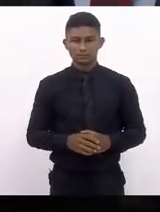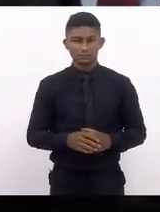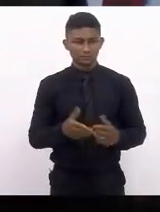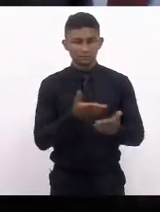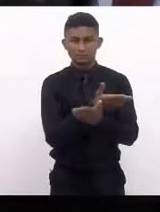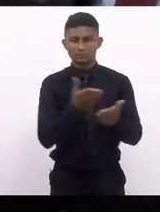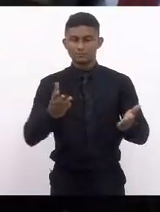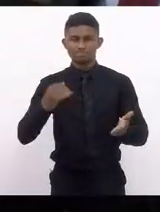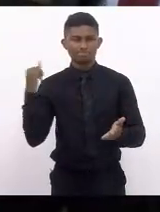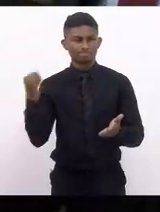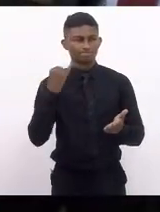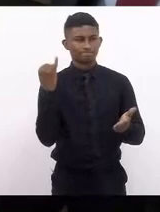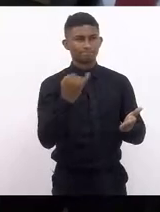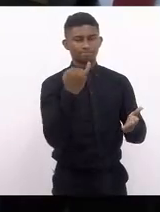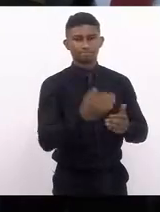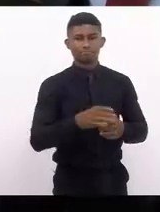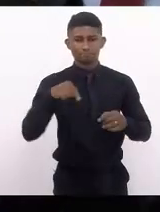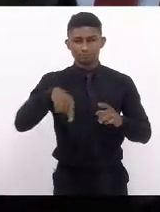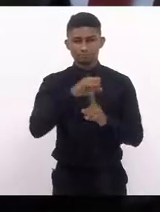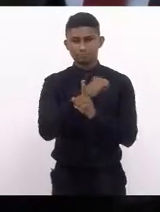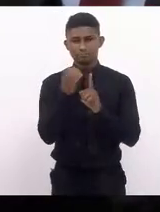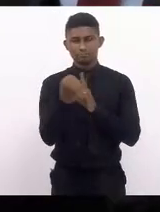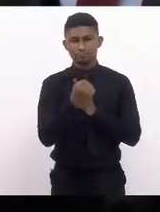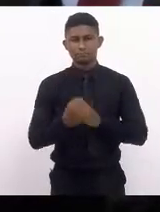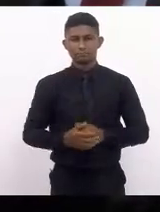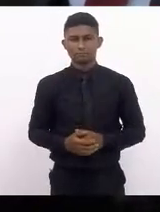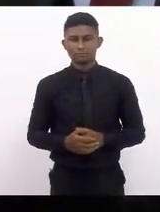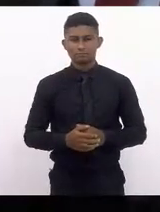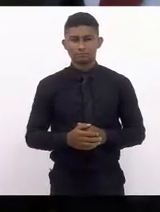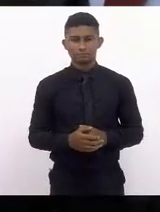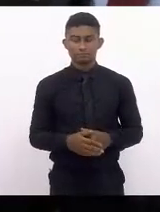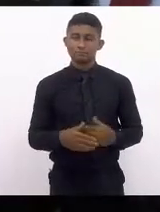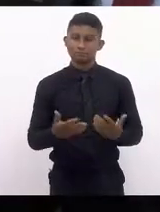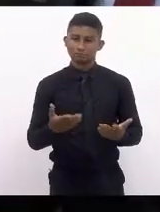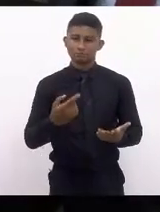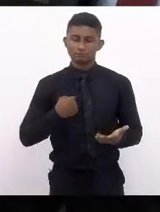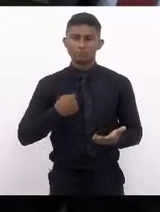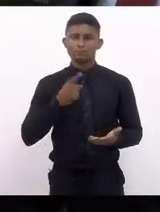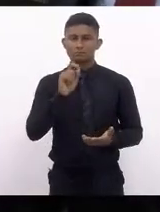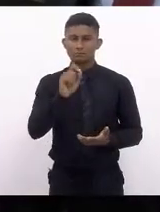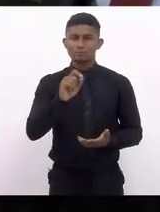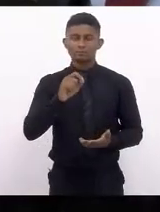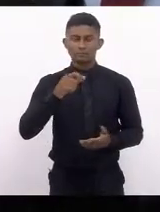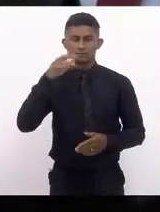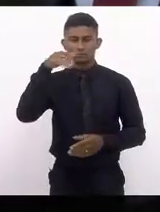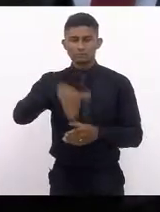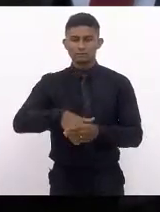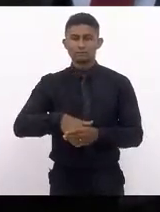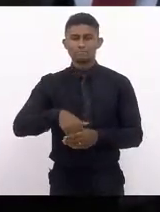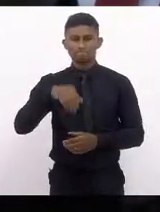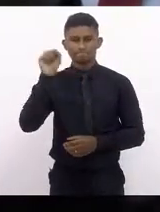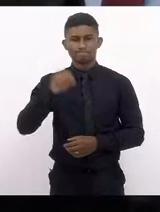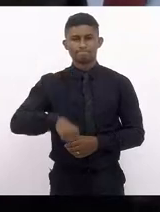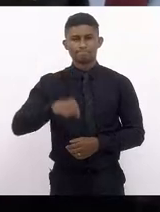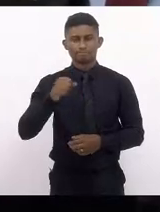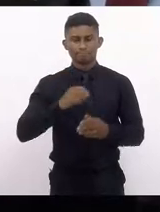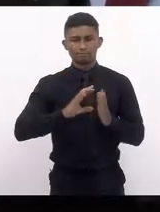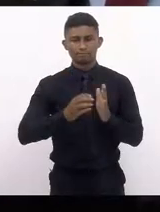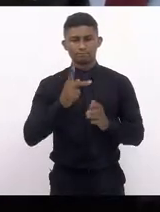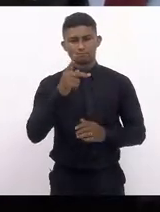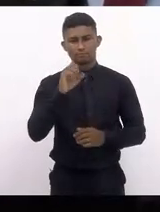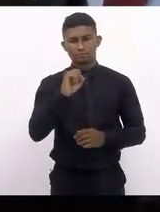essenciais para nossa sociedade então declarar o voto favorável da bancada do PSOL